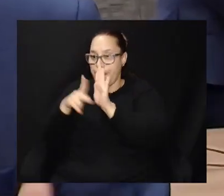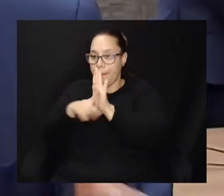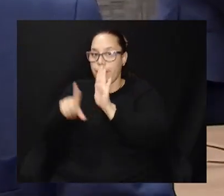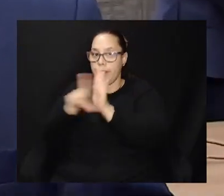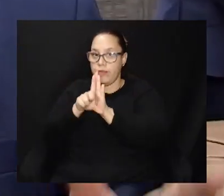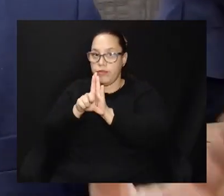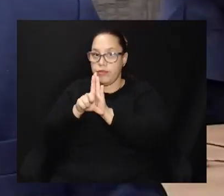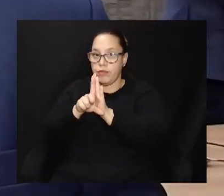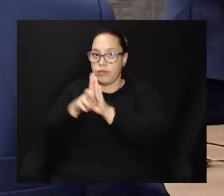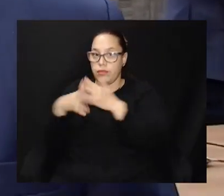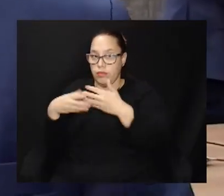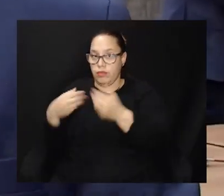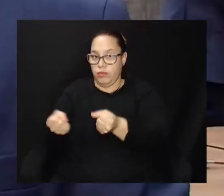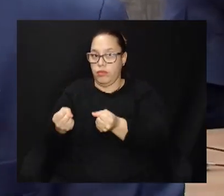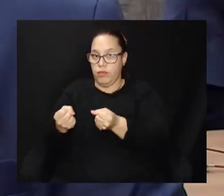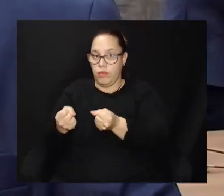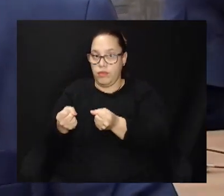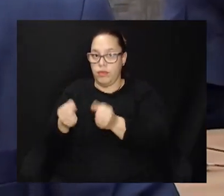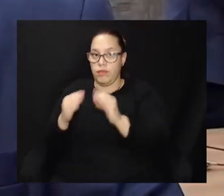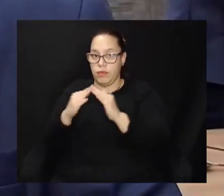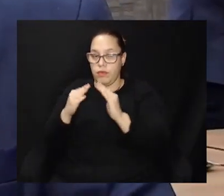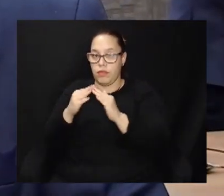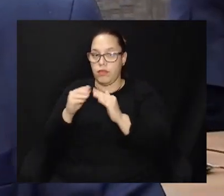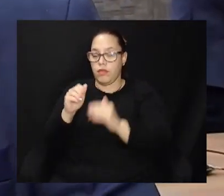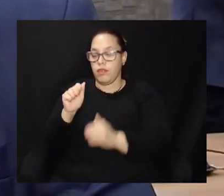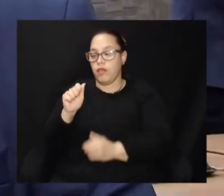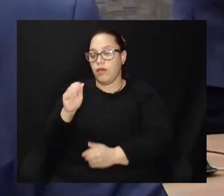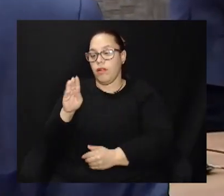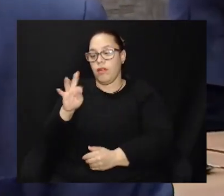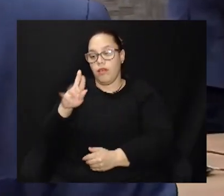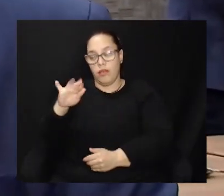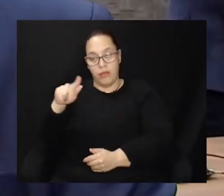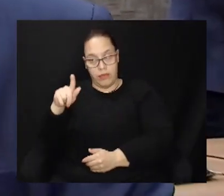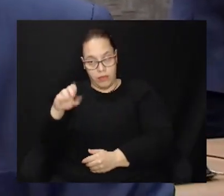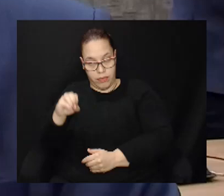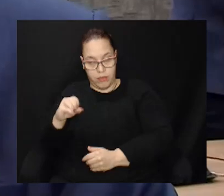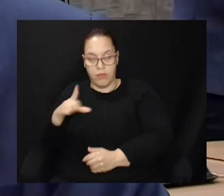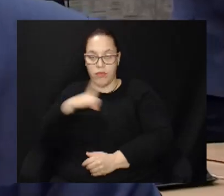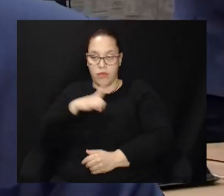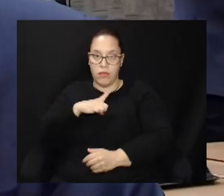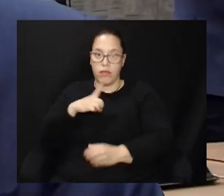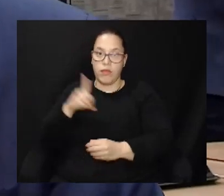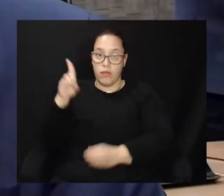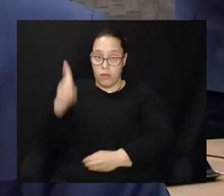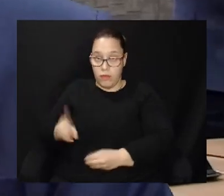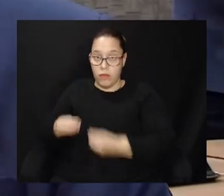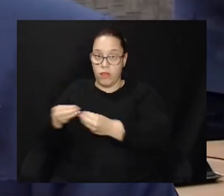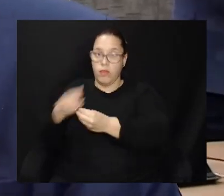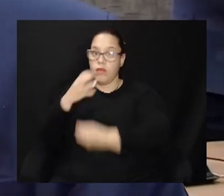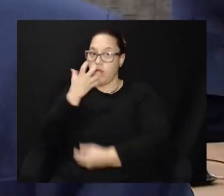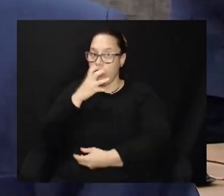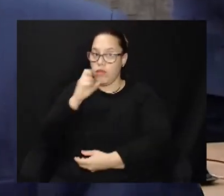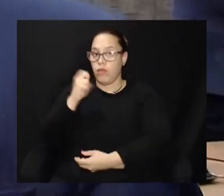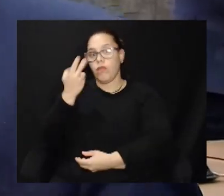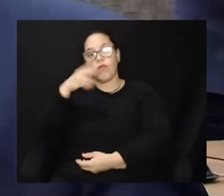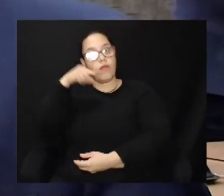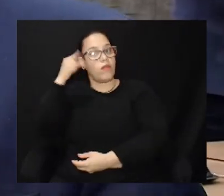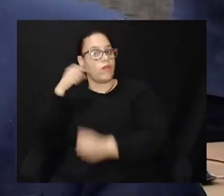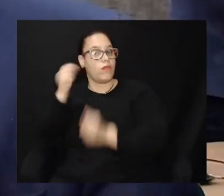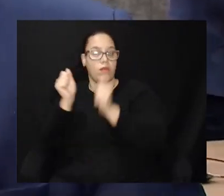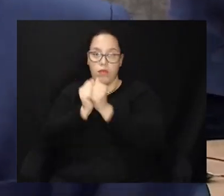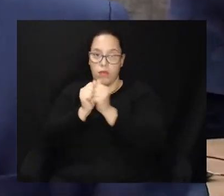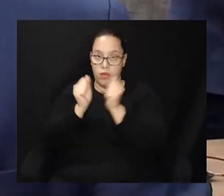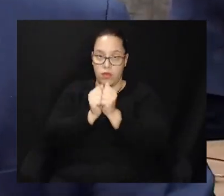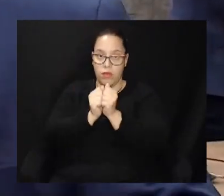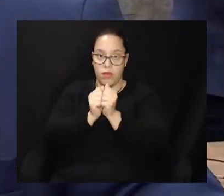acolhido por um abrigo, um morador de rua, tem o direito de levar o seu animalzinho, o seu cachorro e o seu gatinho junto com ele. Seja